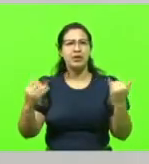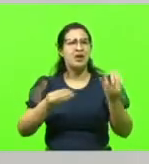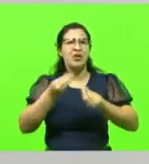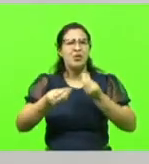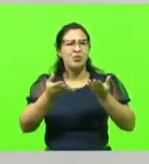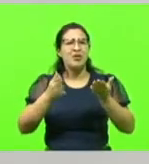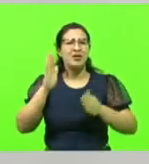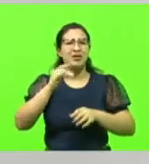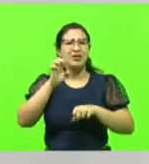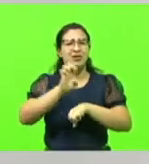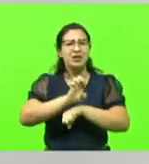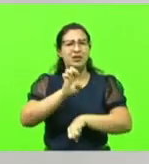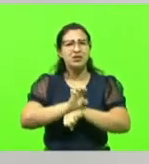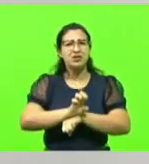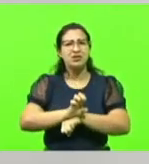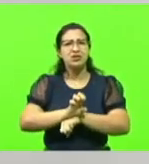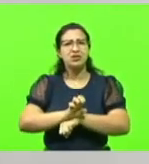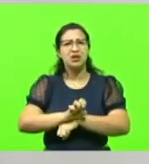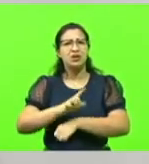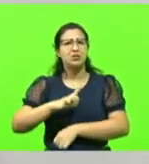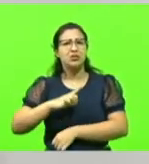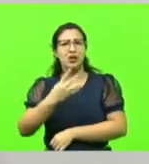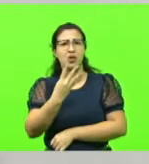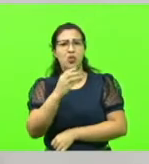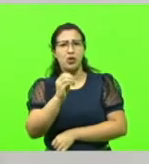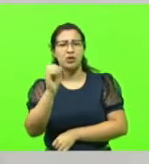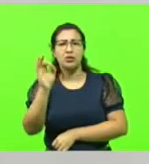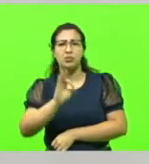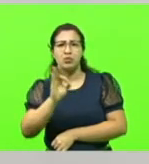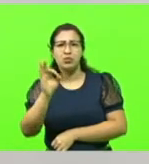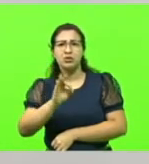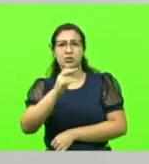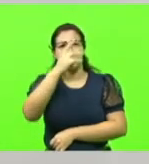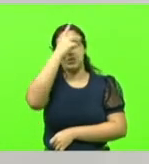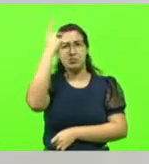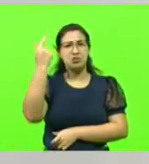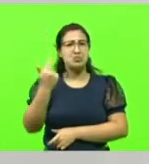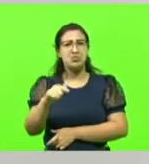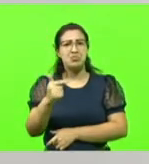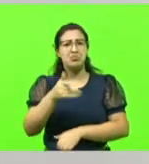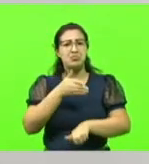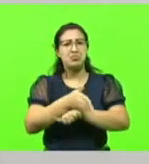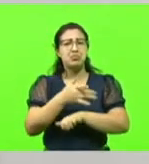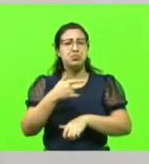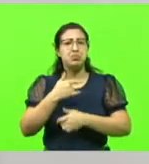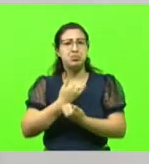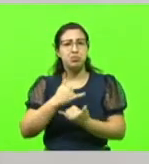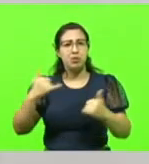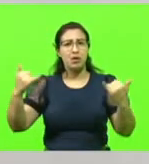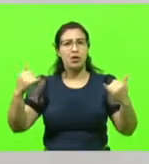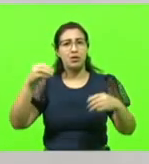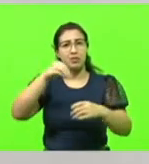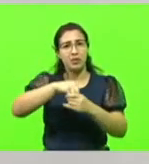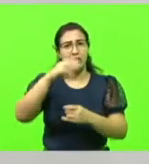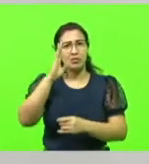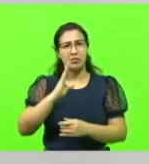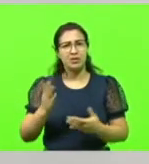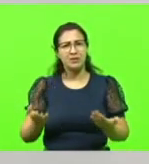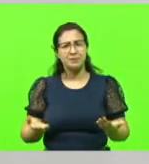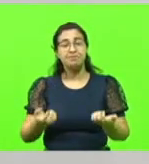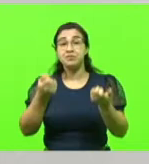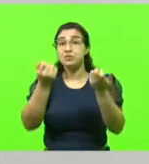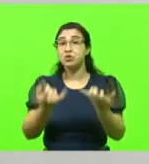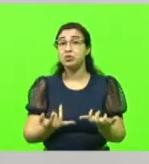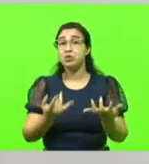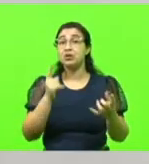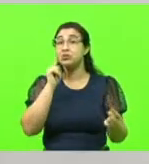hidrelétricas detém praticamente 40% da população sem acesso à energia elétrica dentro do Brasil? A explicação é